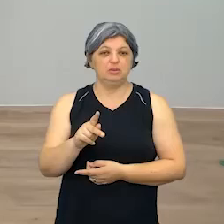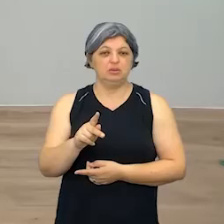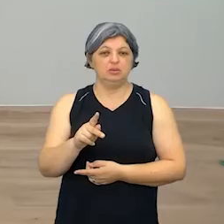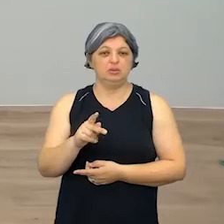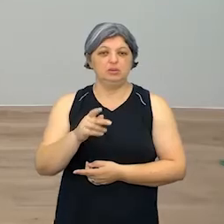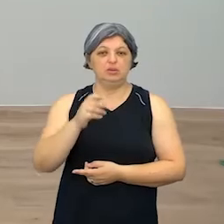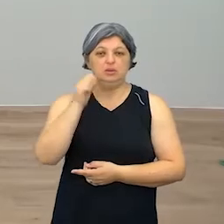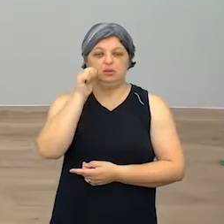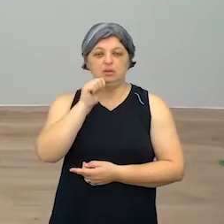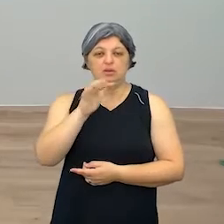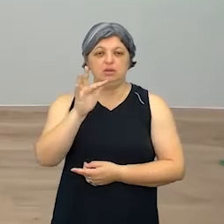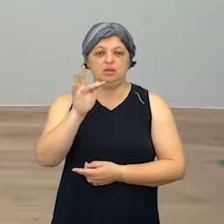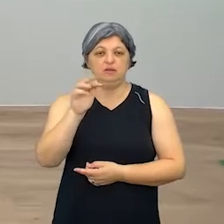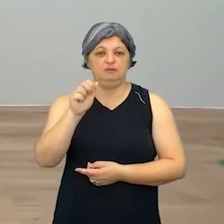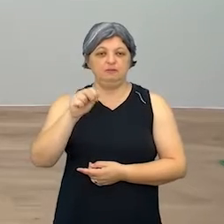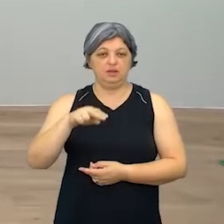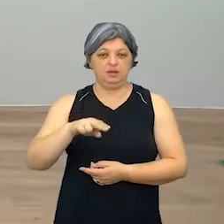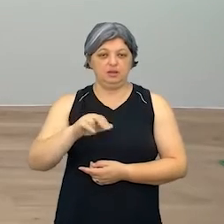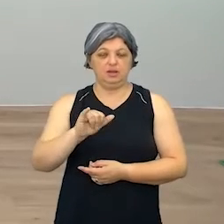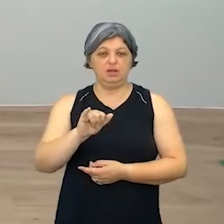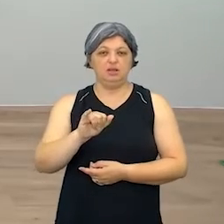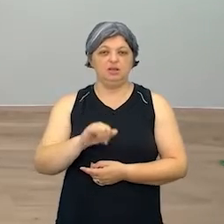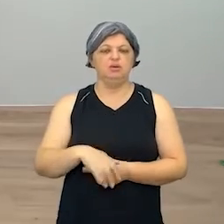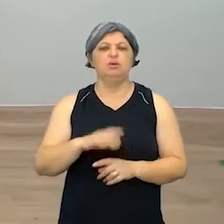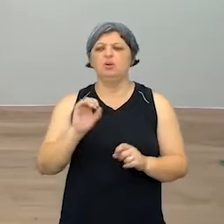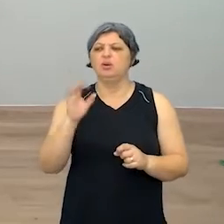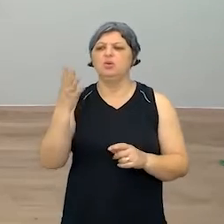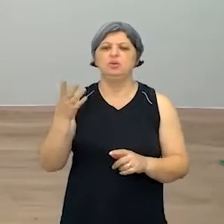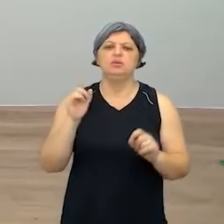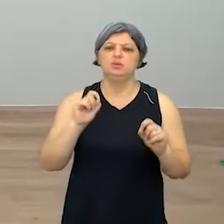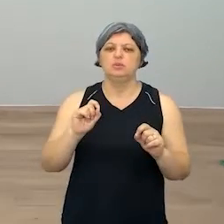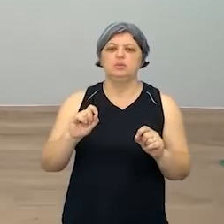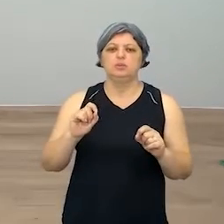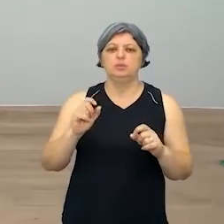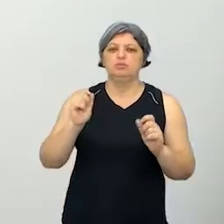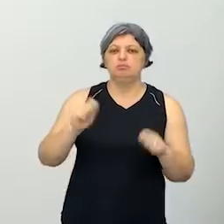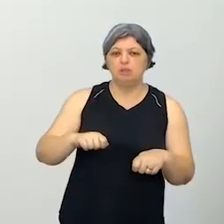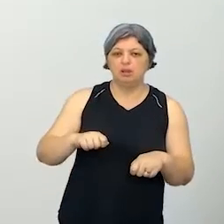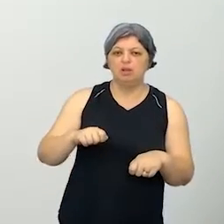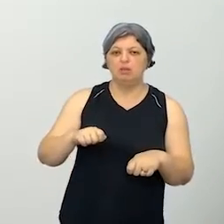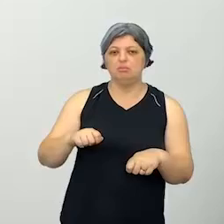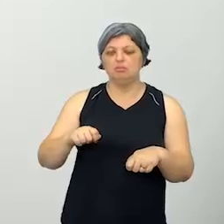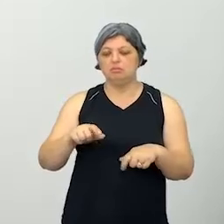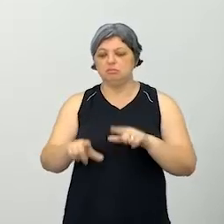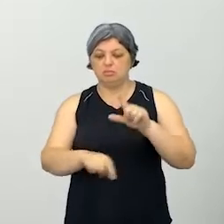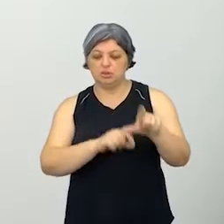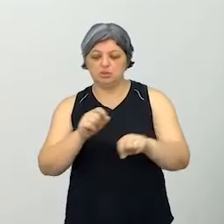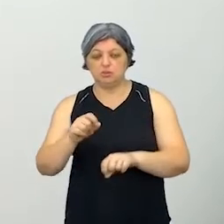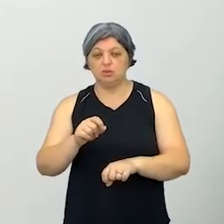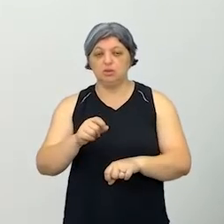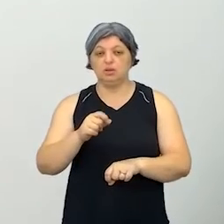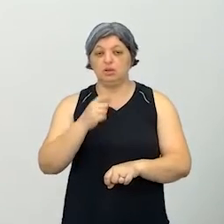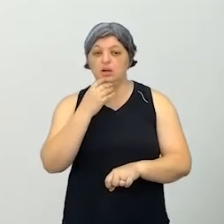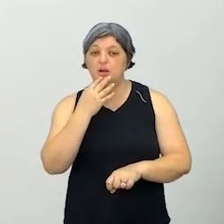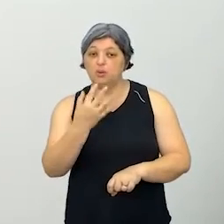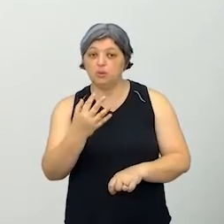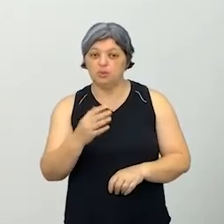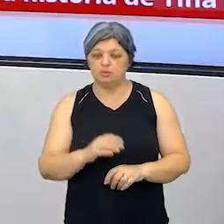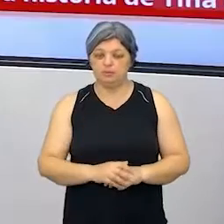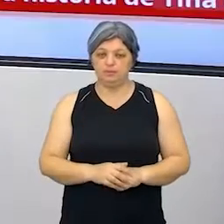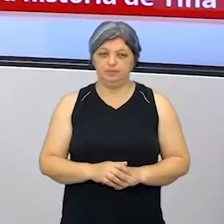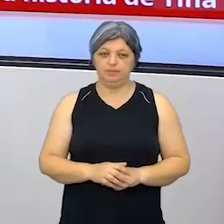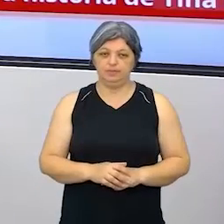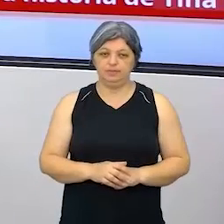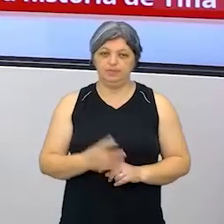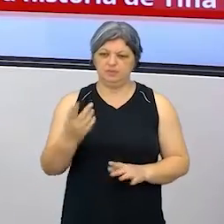Fanny, disse, o que aconteceu? Como podemos resolver a escolha de cor? A professora Carmen perguntaria,